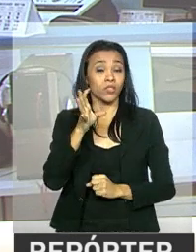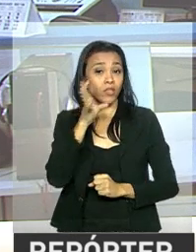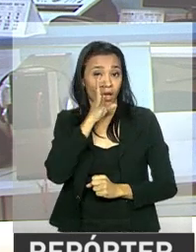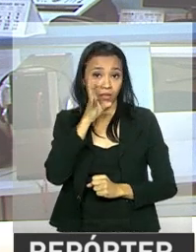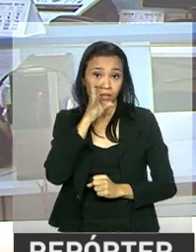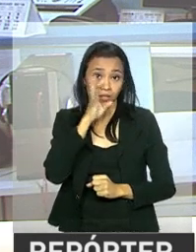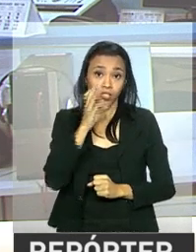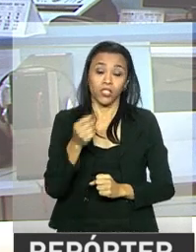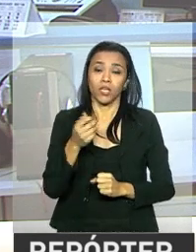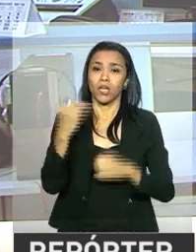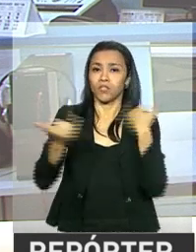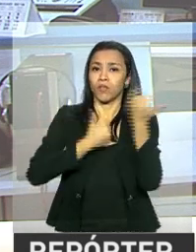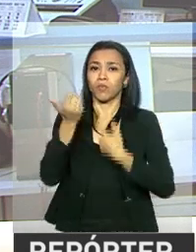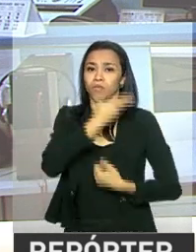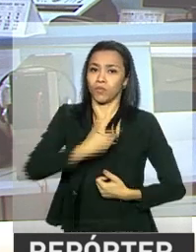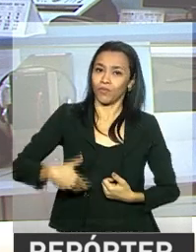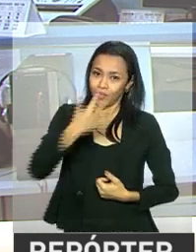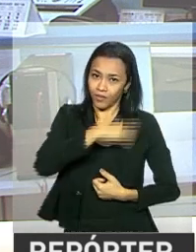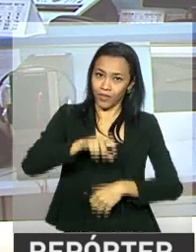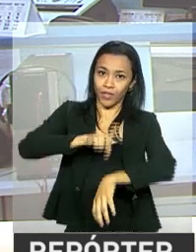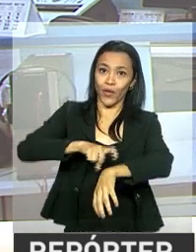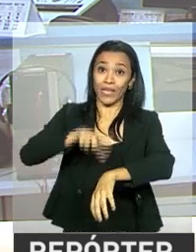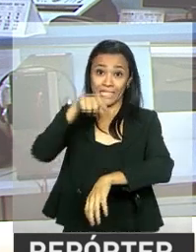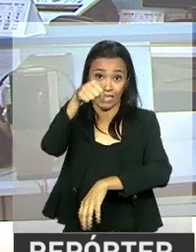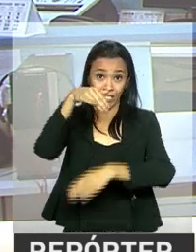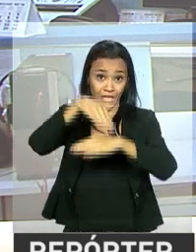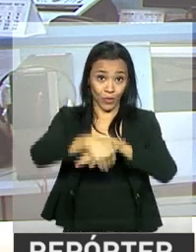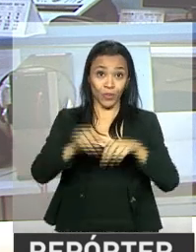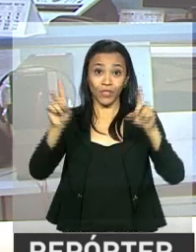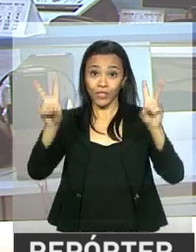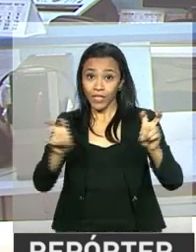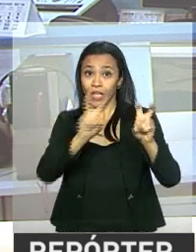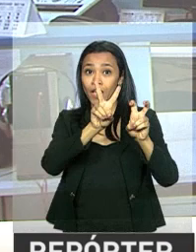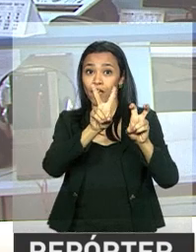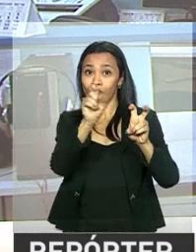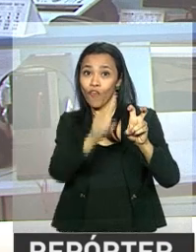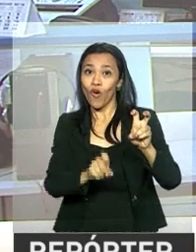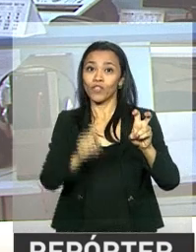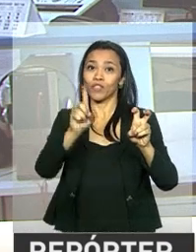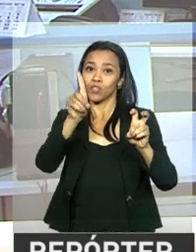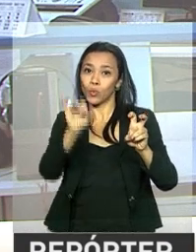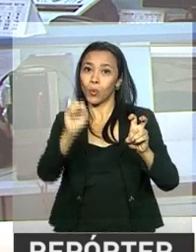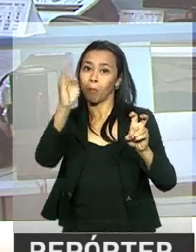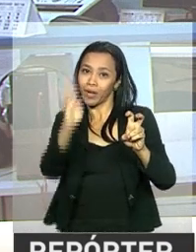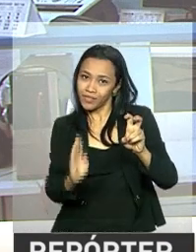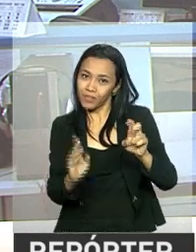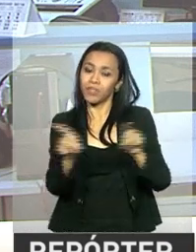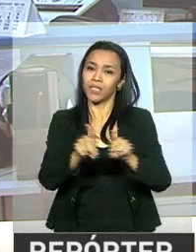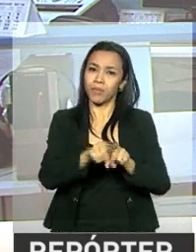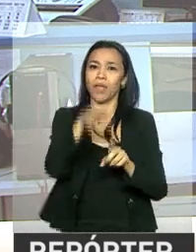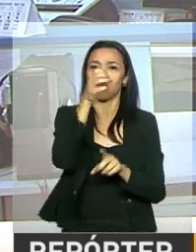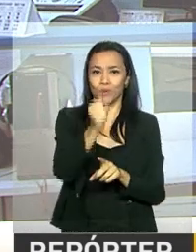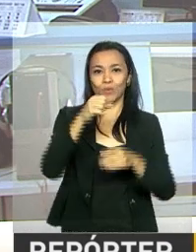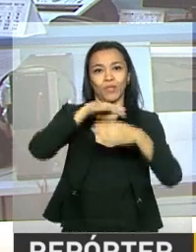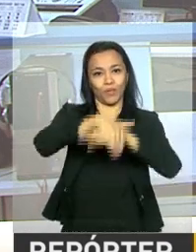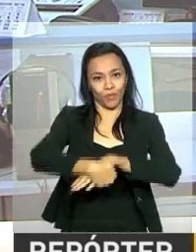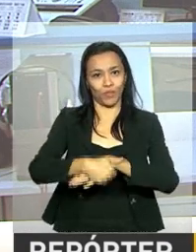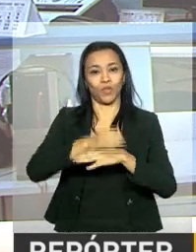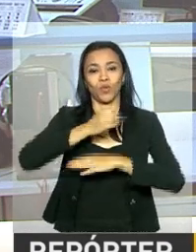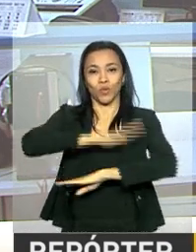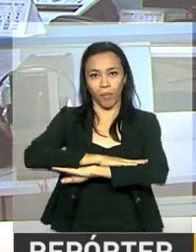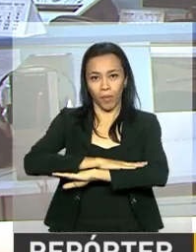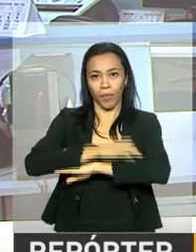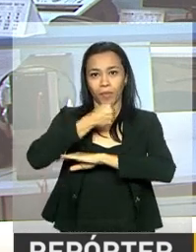as notícias do governo federal às 7 da noite na voz do Brasil e também às 8 da noite no jornal NBR Não deixe de